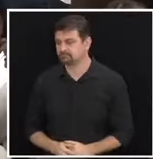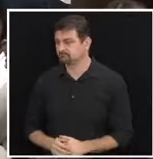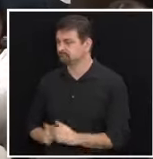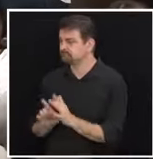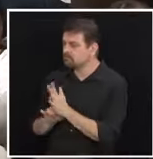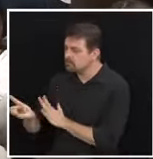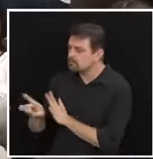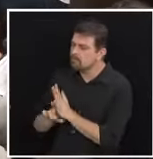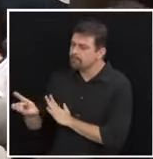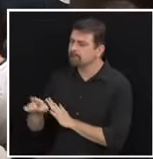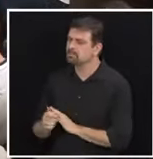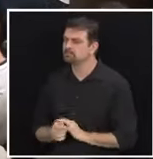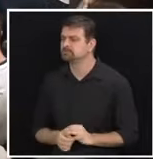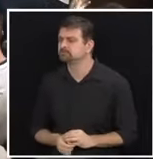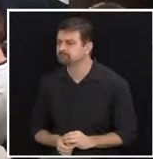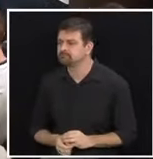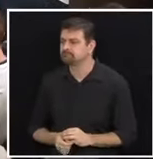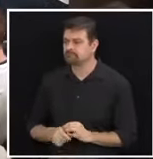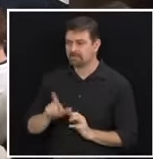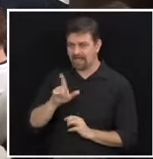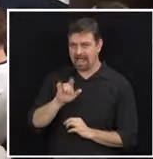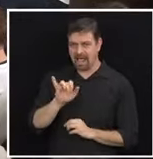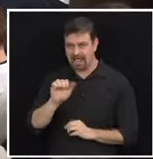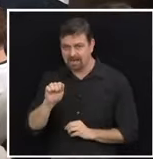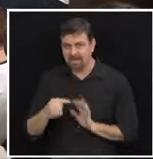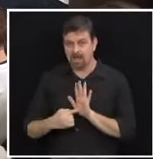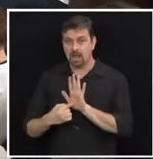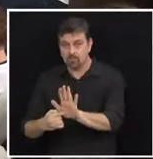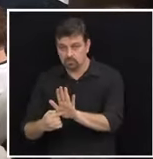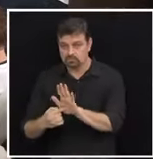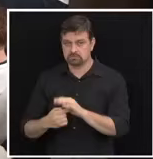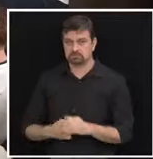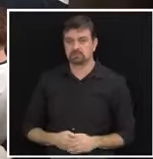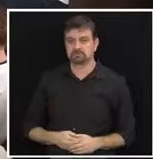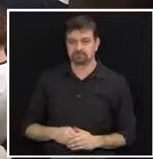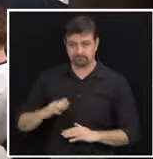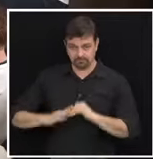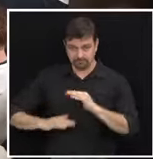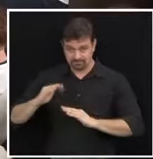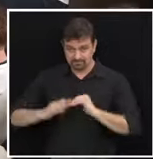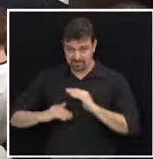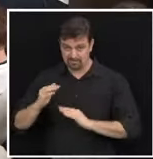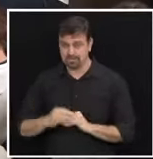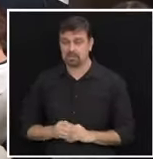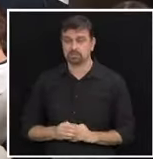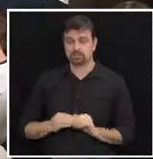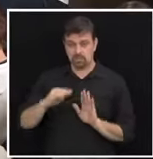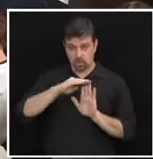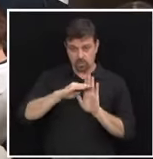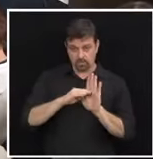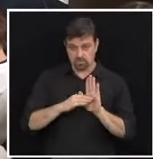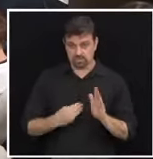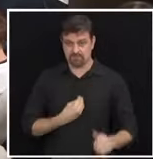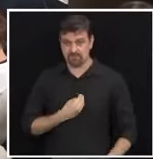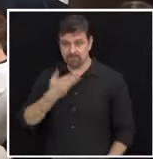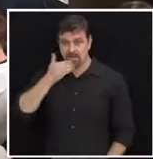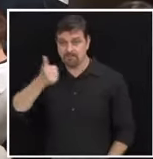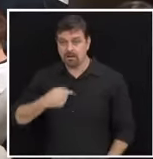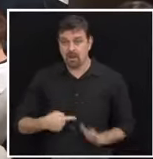Sobre a pergunta dele, a Liliana trouxe um kit, a Liliana do projeto Viva Melhor, que tem a camisinha